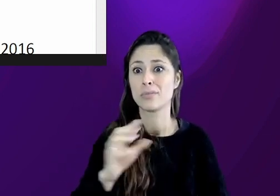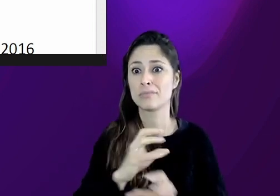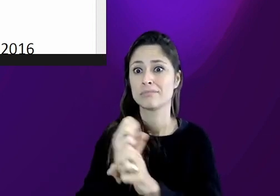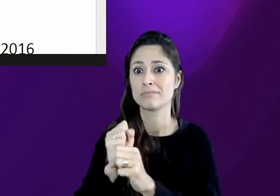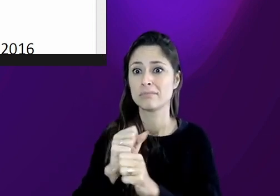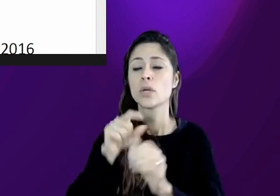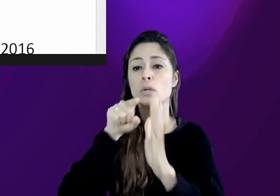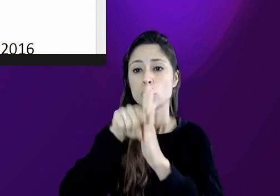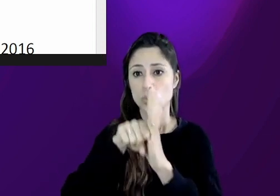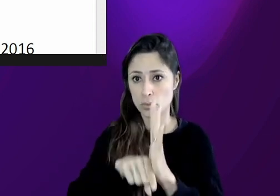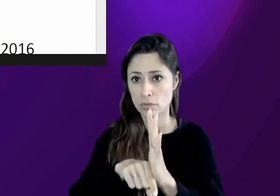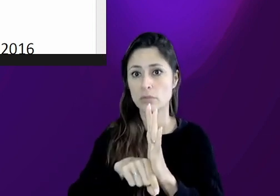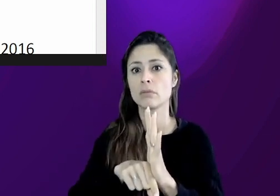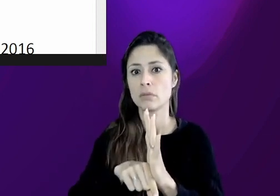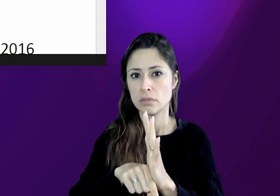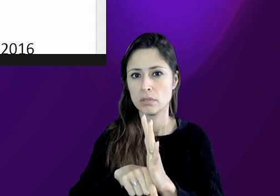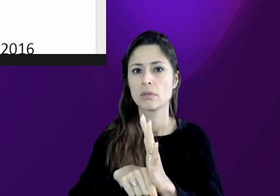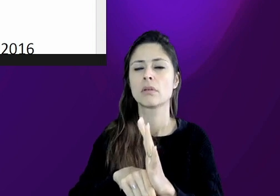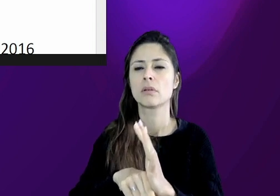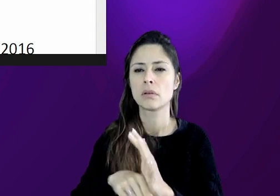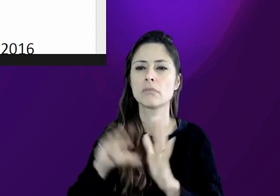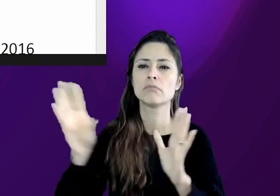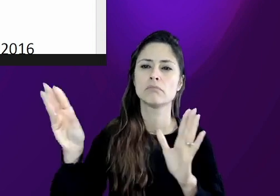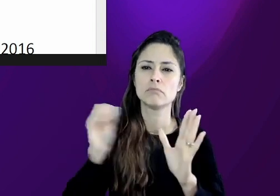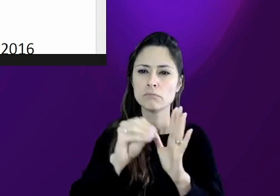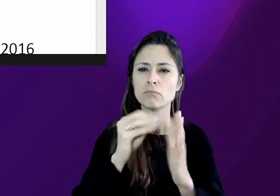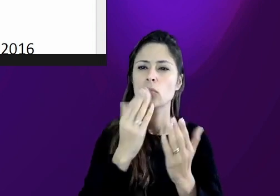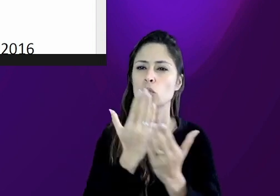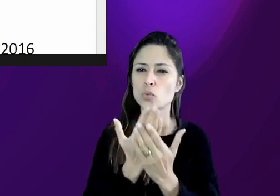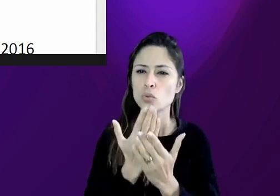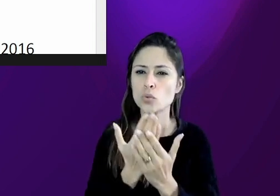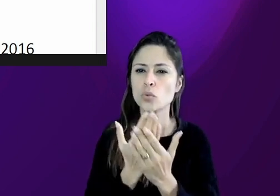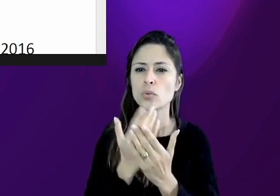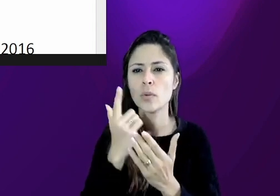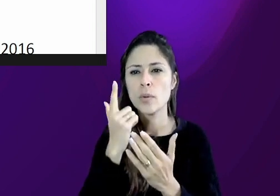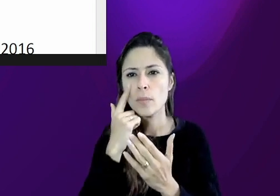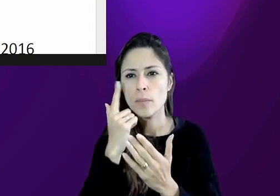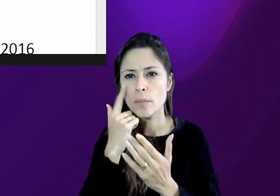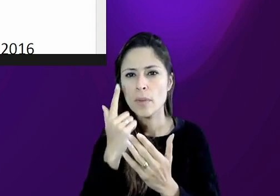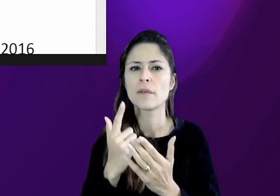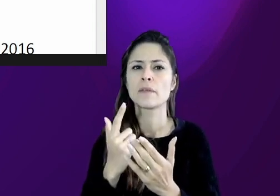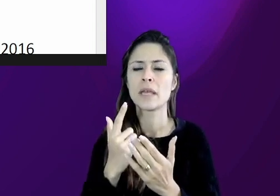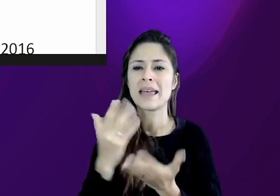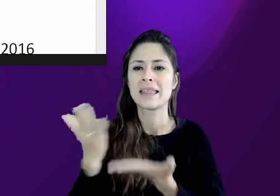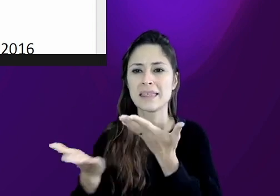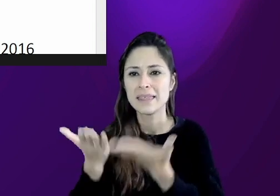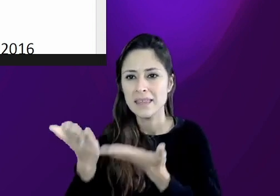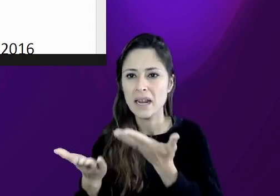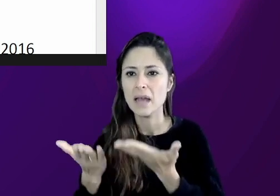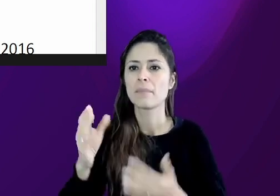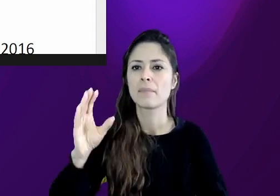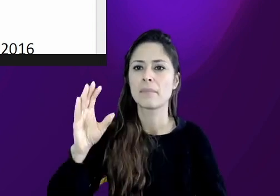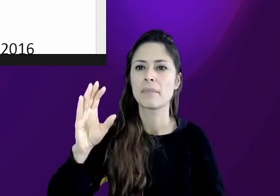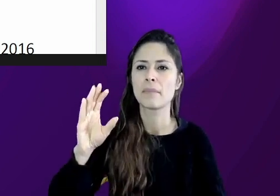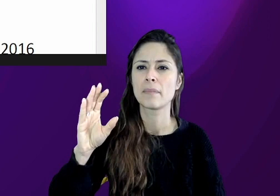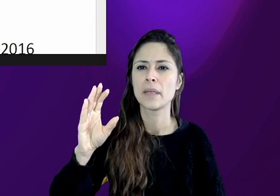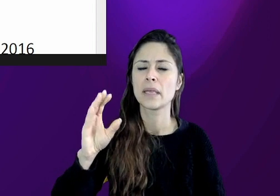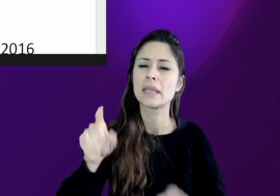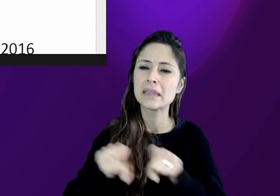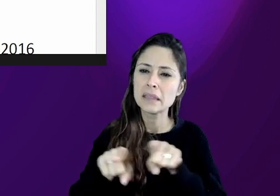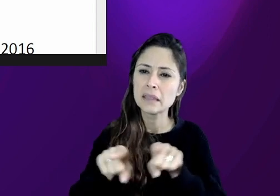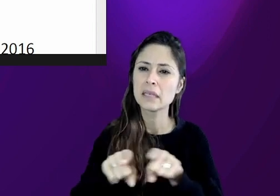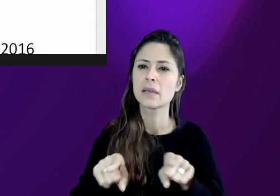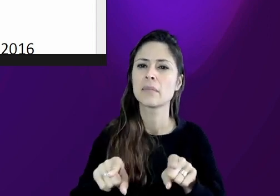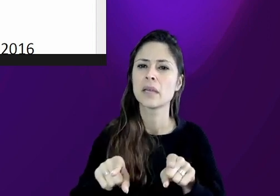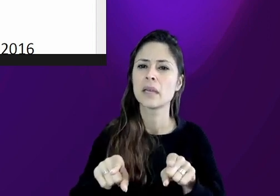foram aí analisados retrospectivamente a fazer inserção upfront em terapia neoadjuvante. E aqui, na